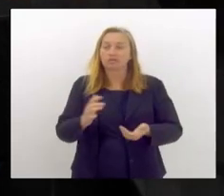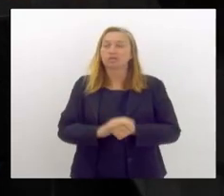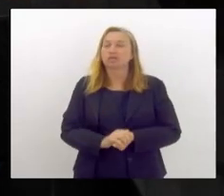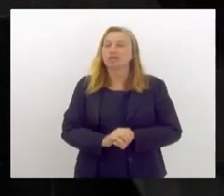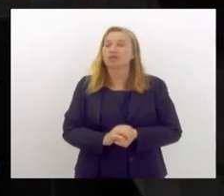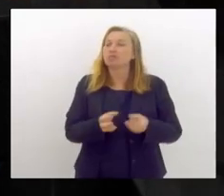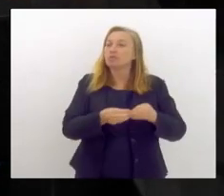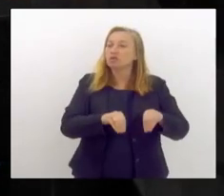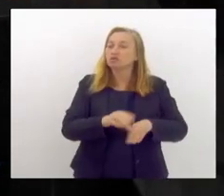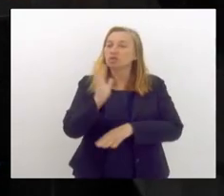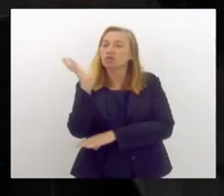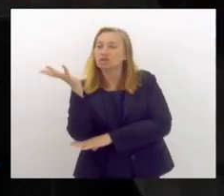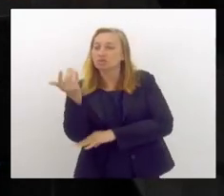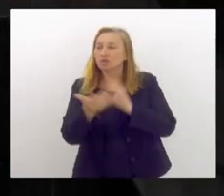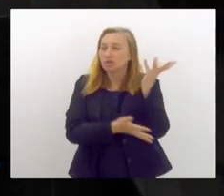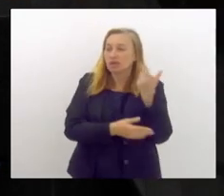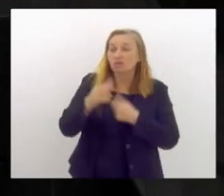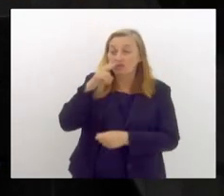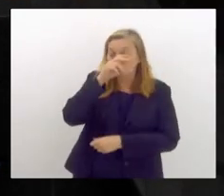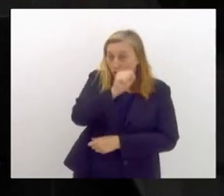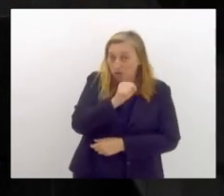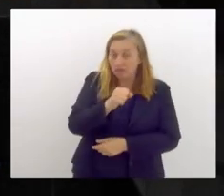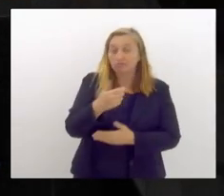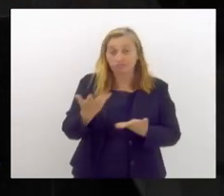ambientais fortíssimos.